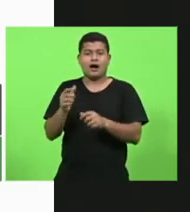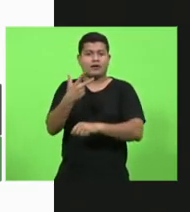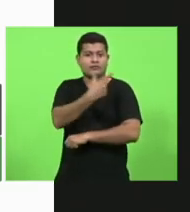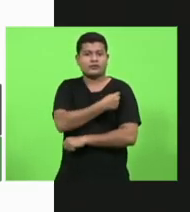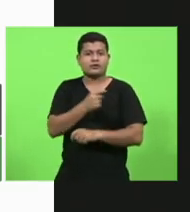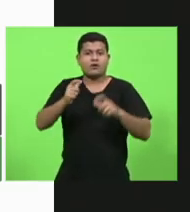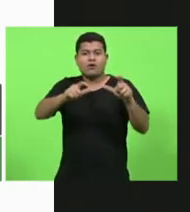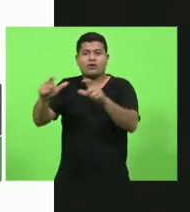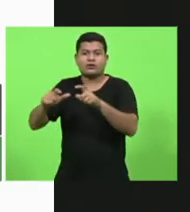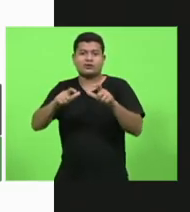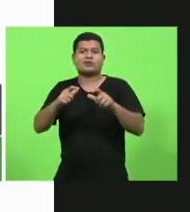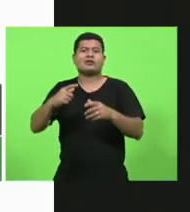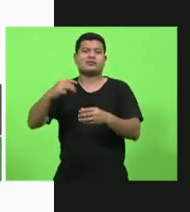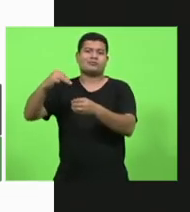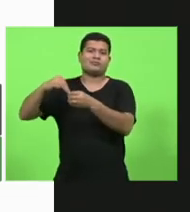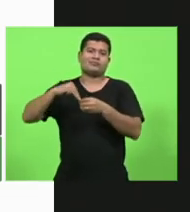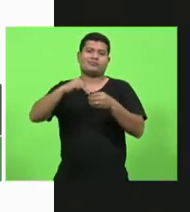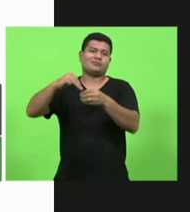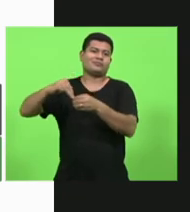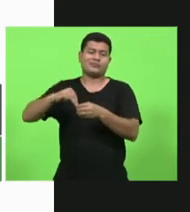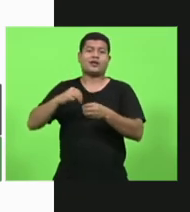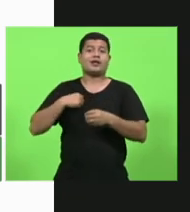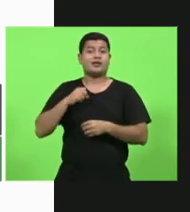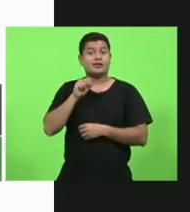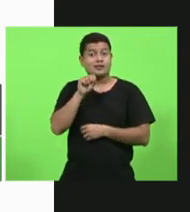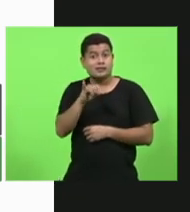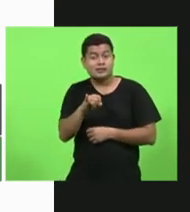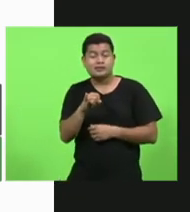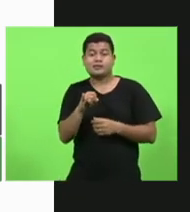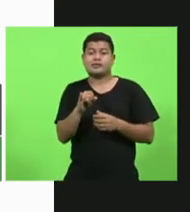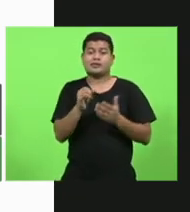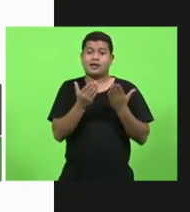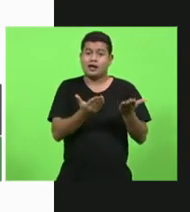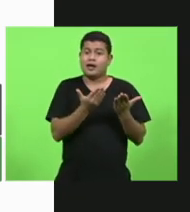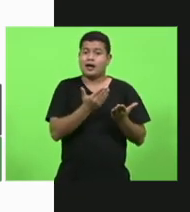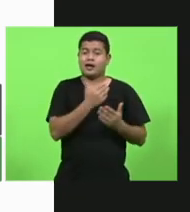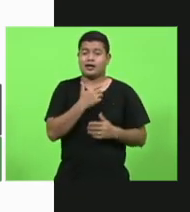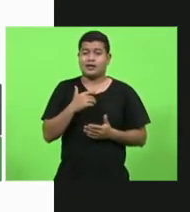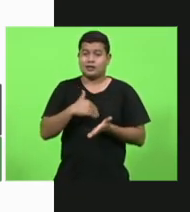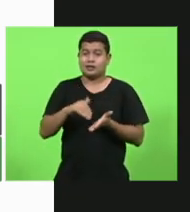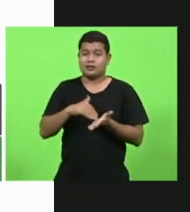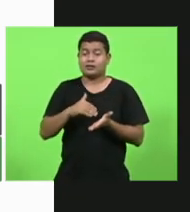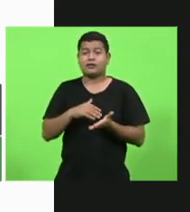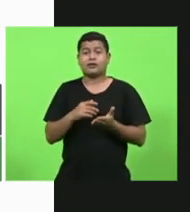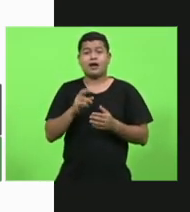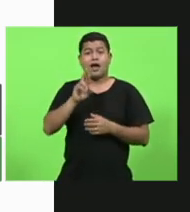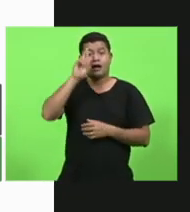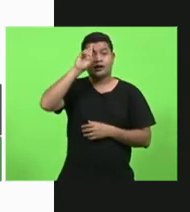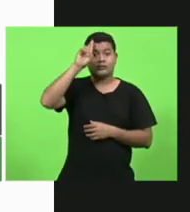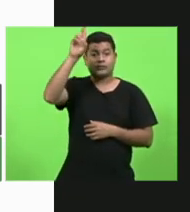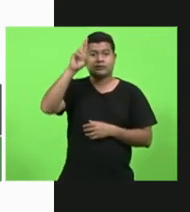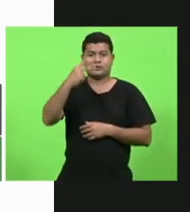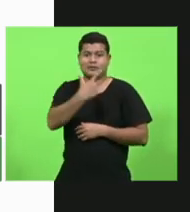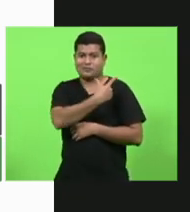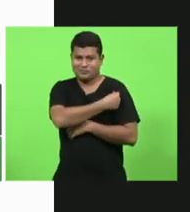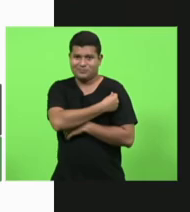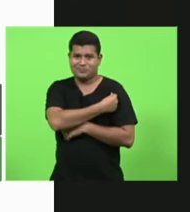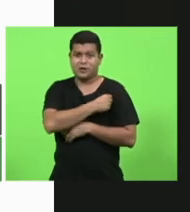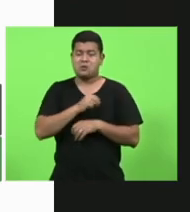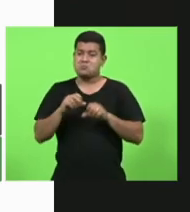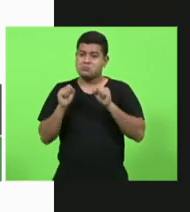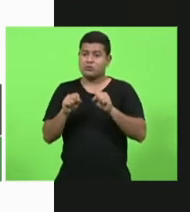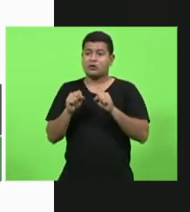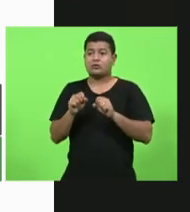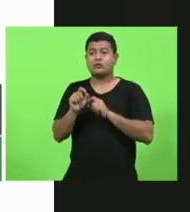fosse possível, eu acho que é importante a secretaria, a parte, né, que cuida dessa questão da vacinação, pudesse estar fazendo